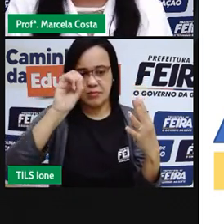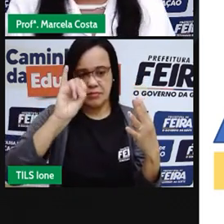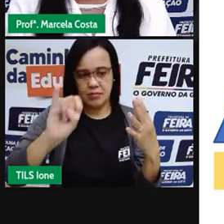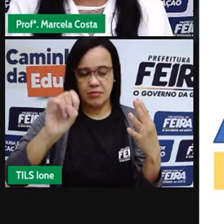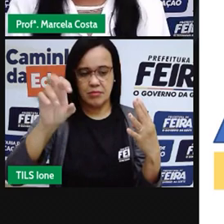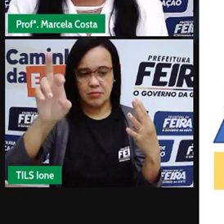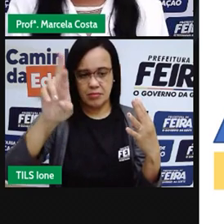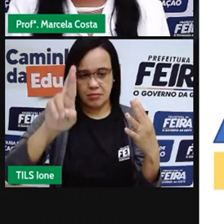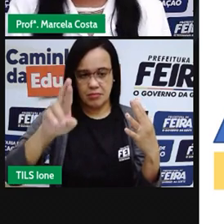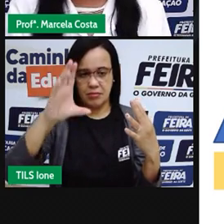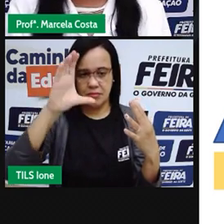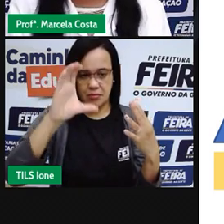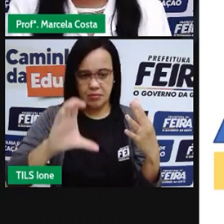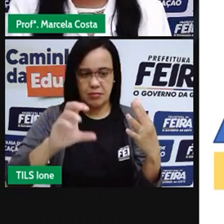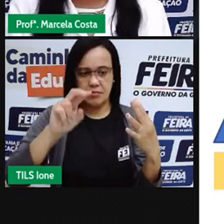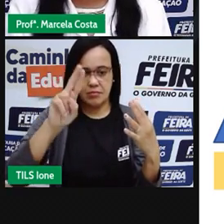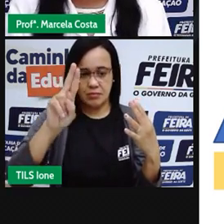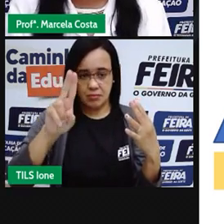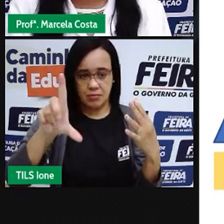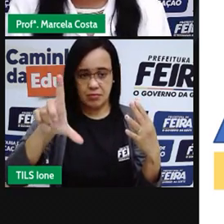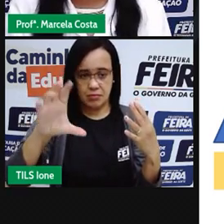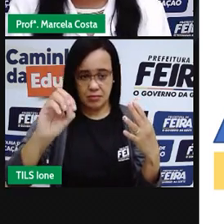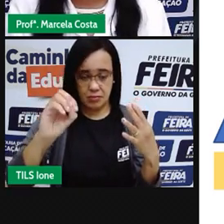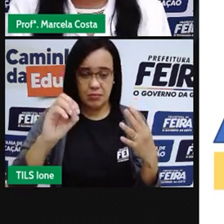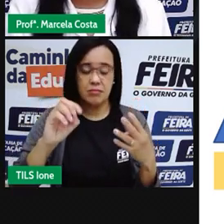e o retângulo.